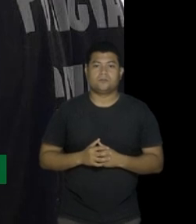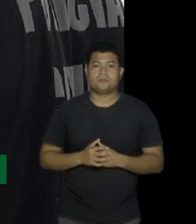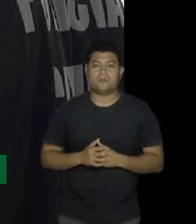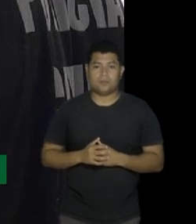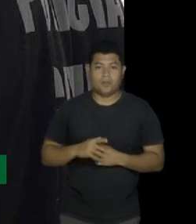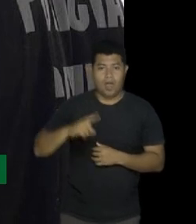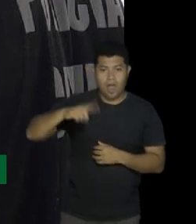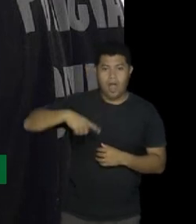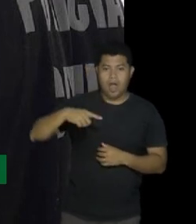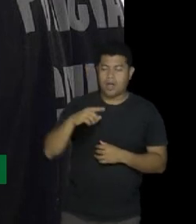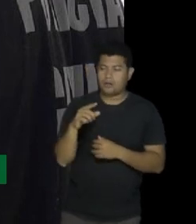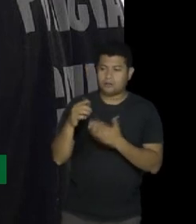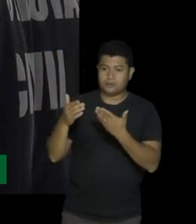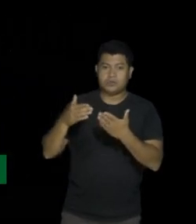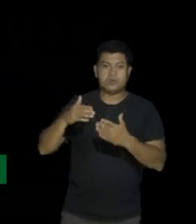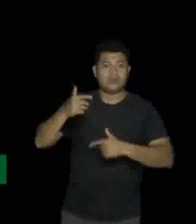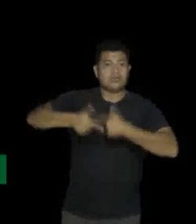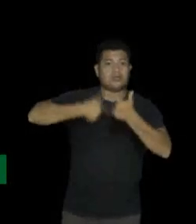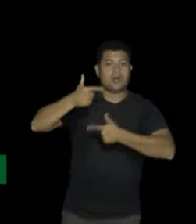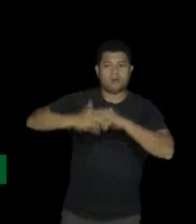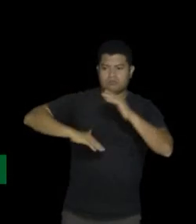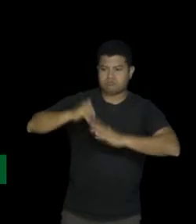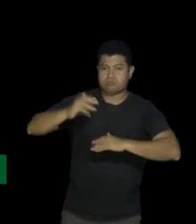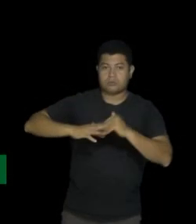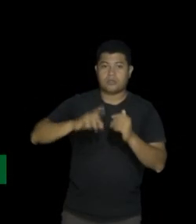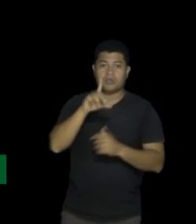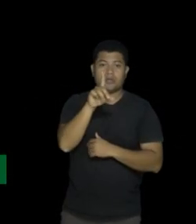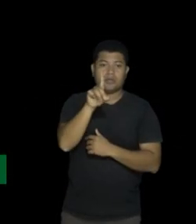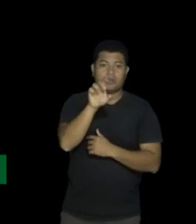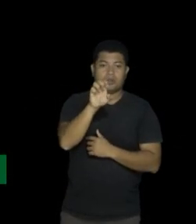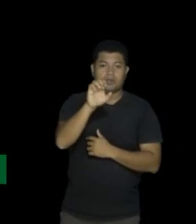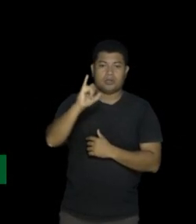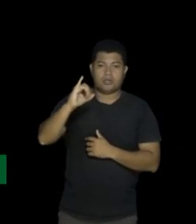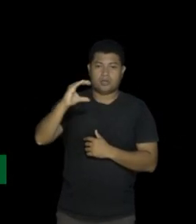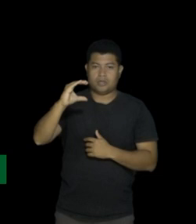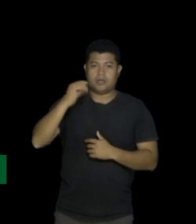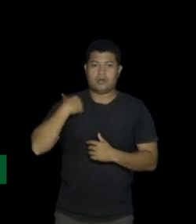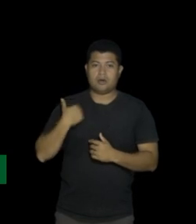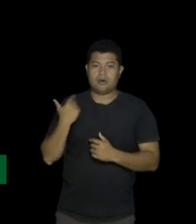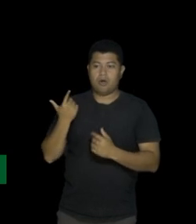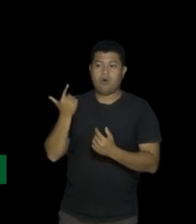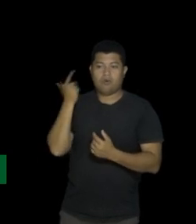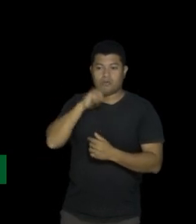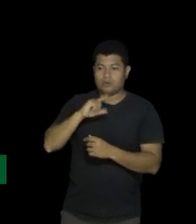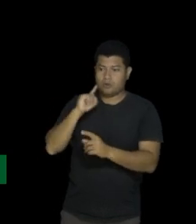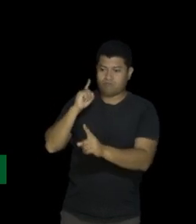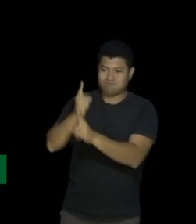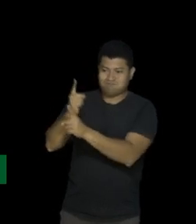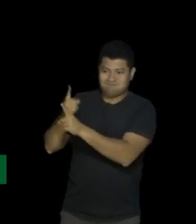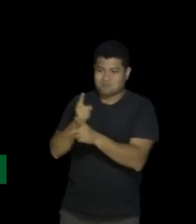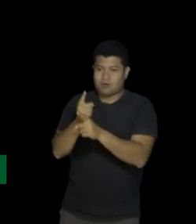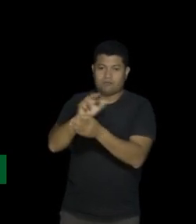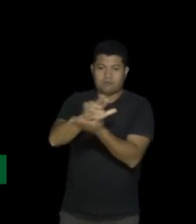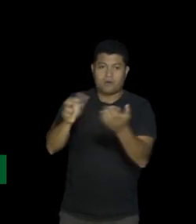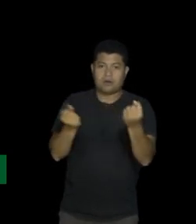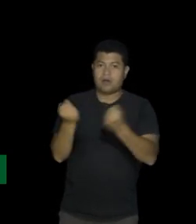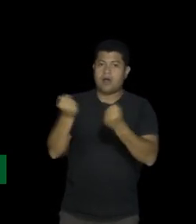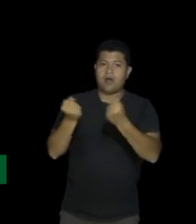a operação da deic né onde automóveis de luz foram apreendidos na residência